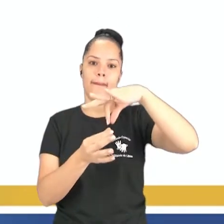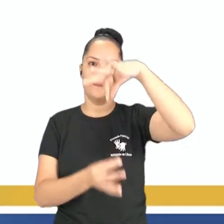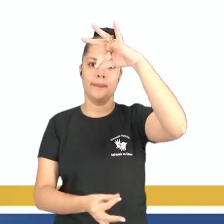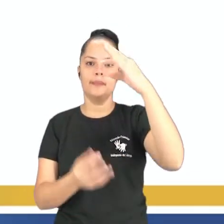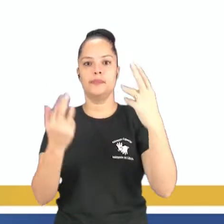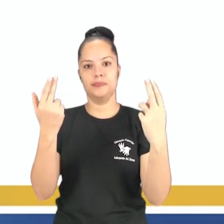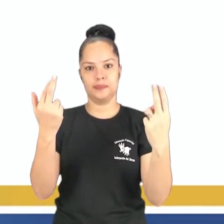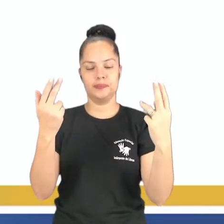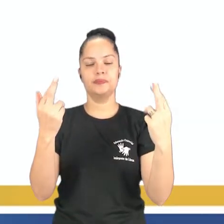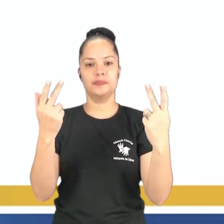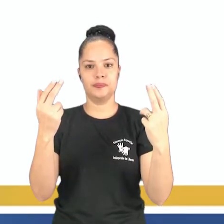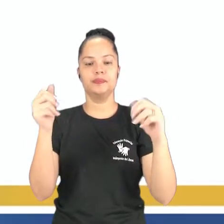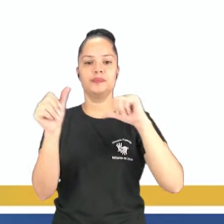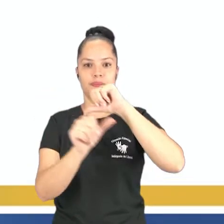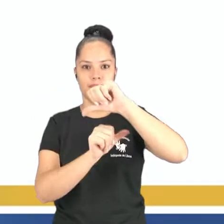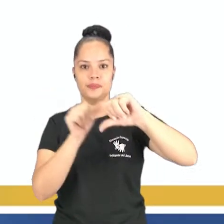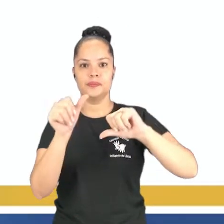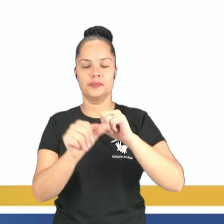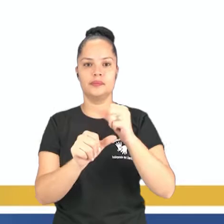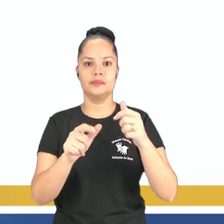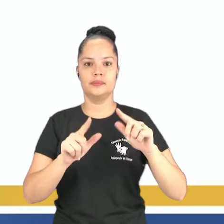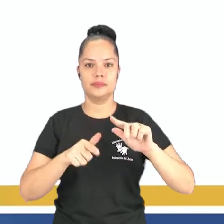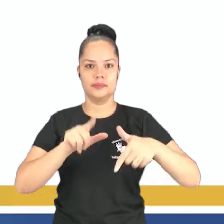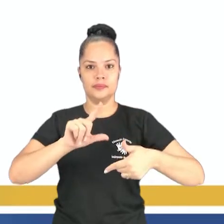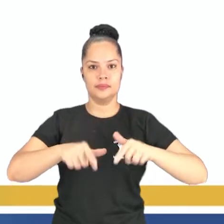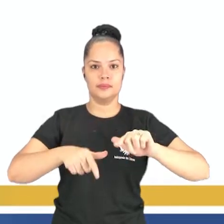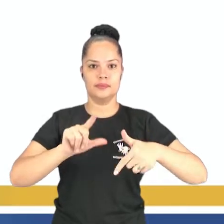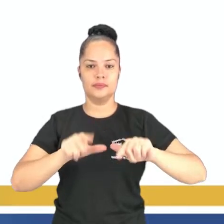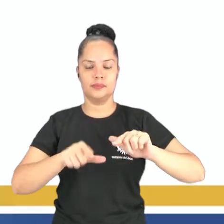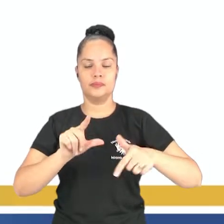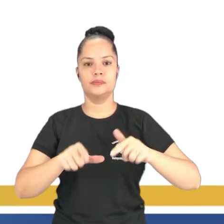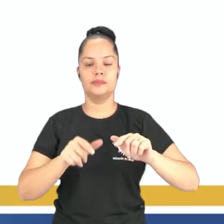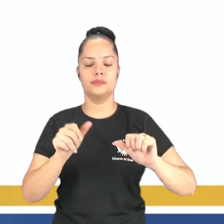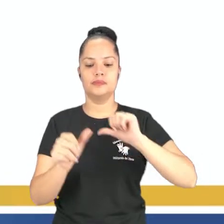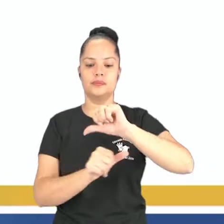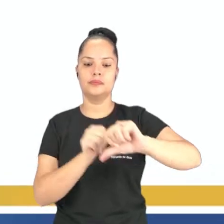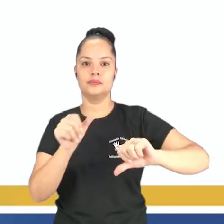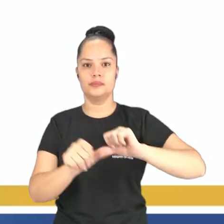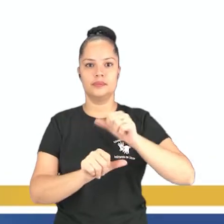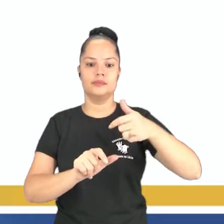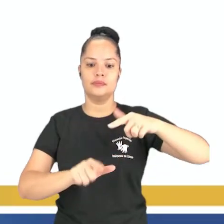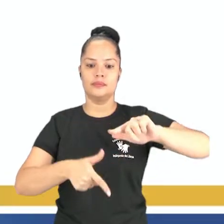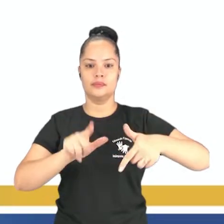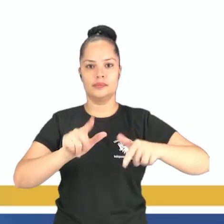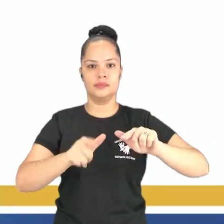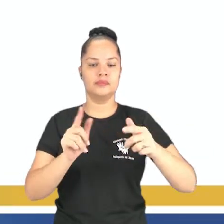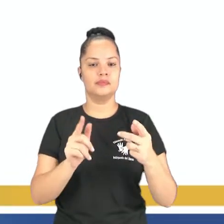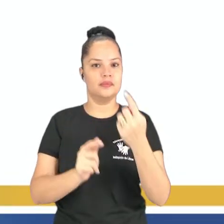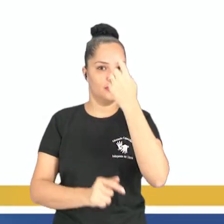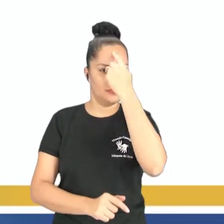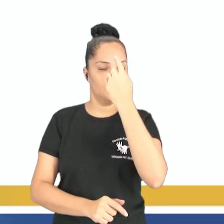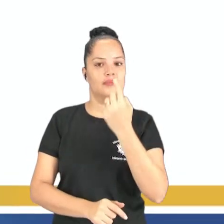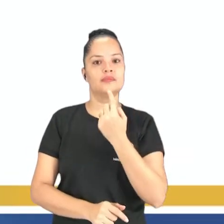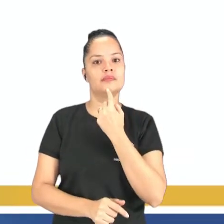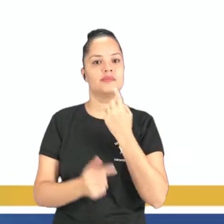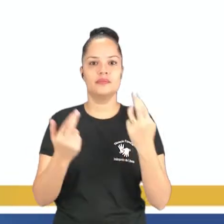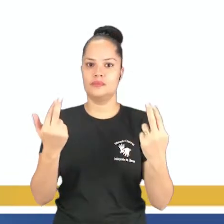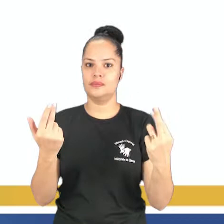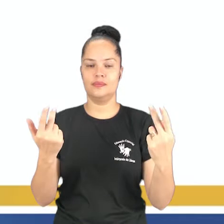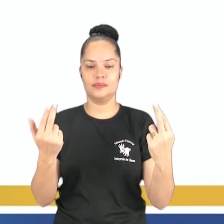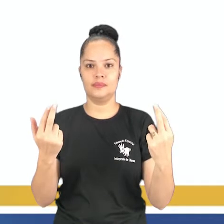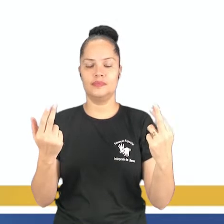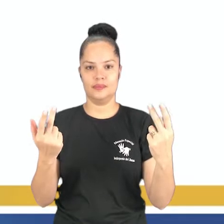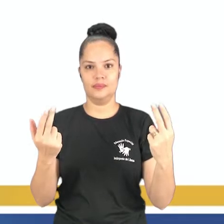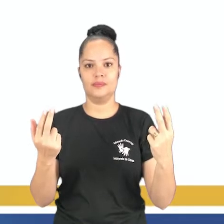é uma transformação geométrica, que transforma uma figura em outra figura geometricamente igual. Ou